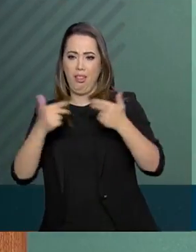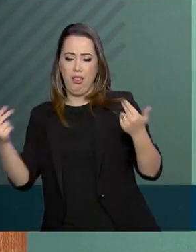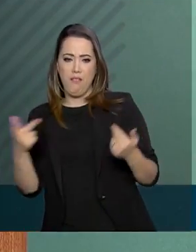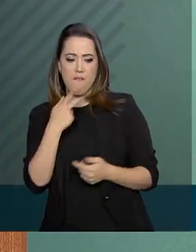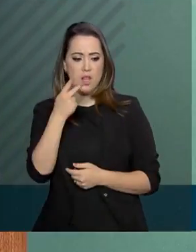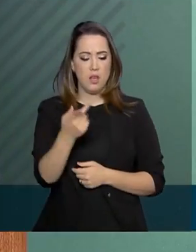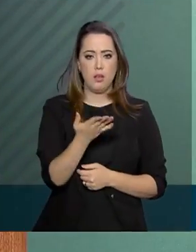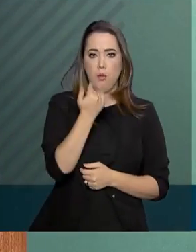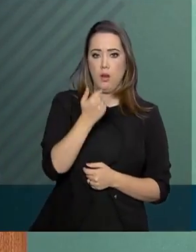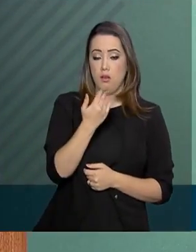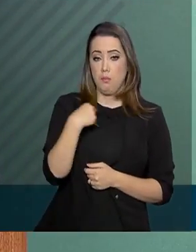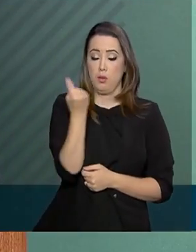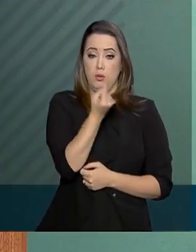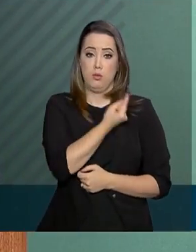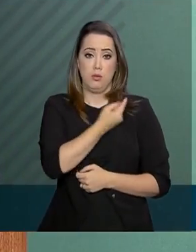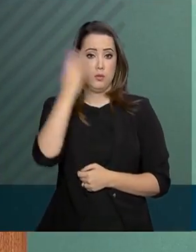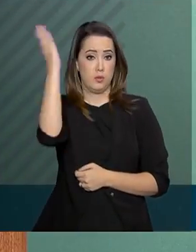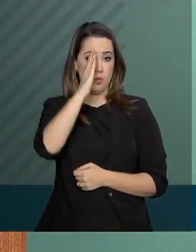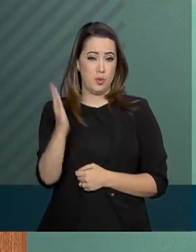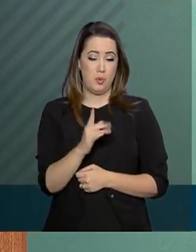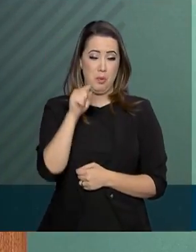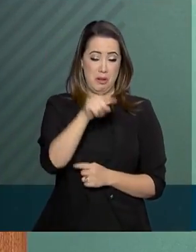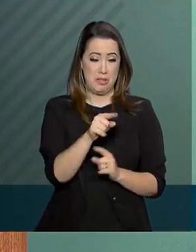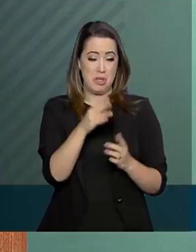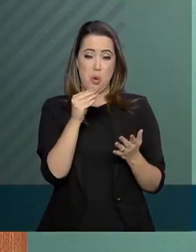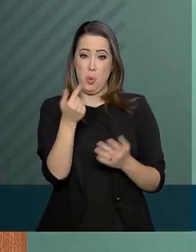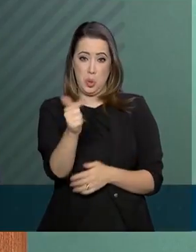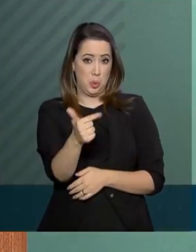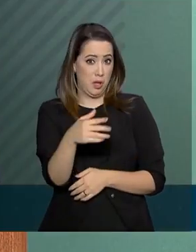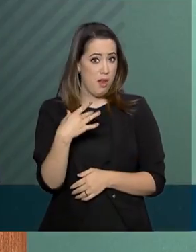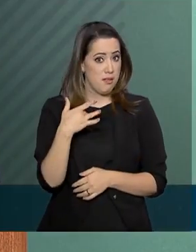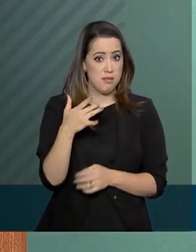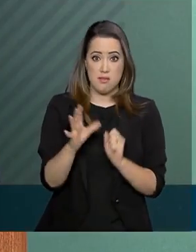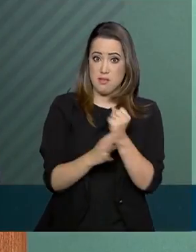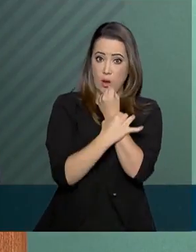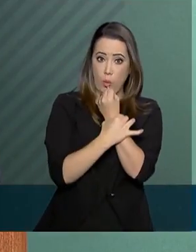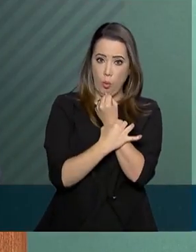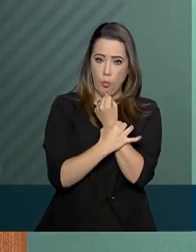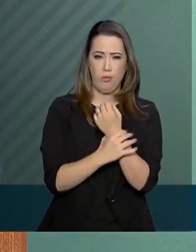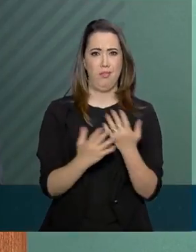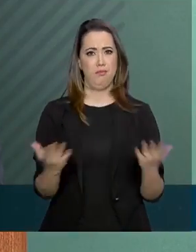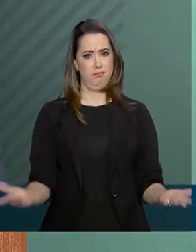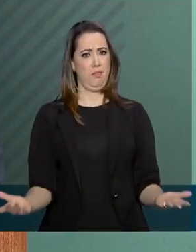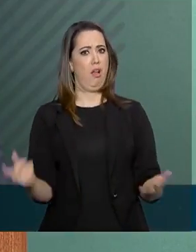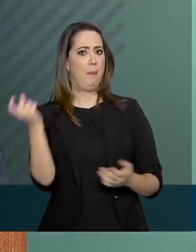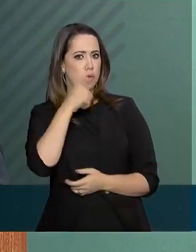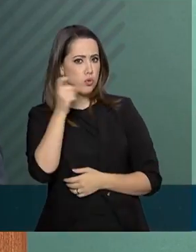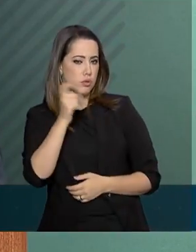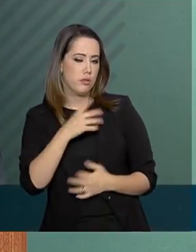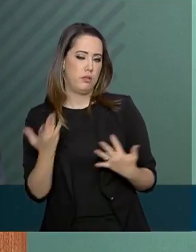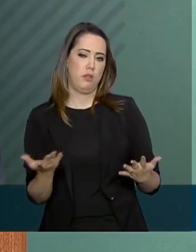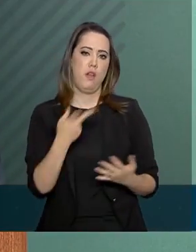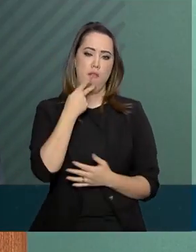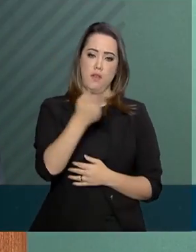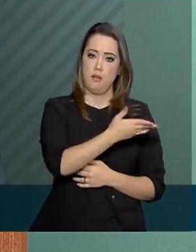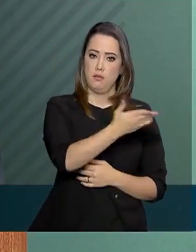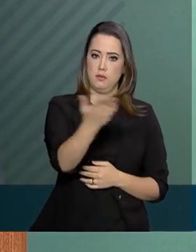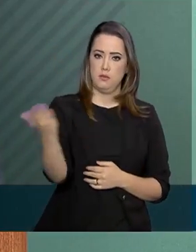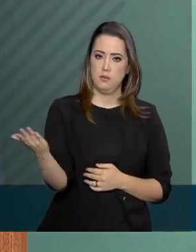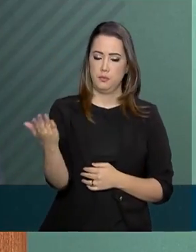produzido no brasil como inseguro o que não é verdade quero dizer a vocês